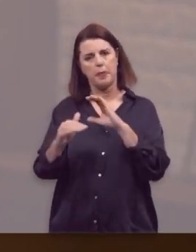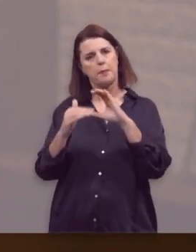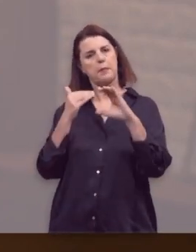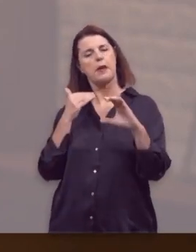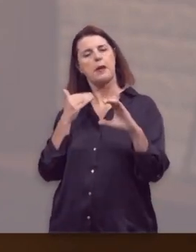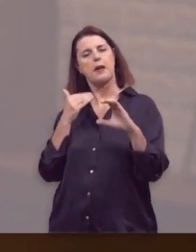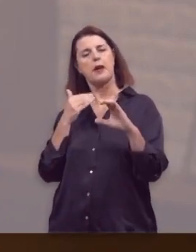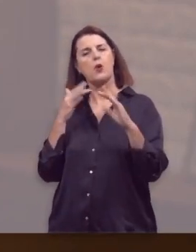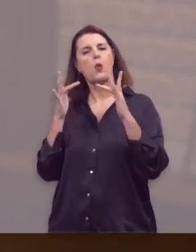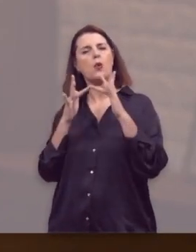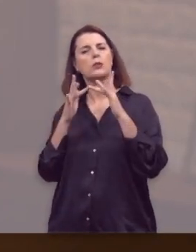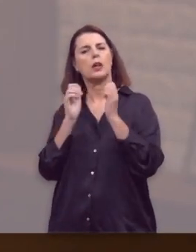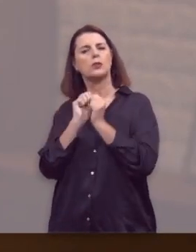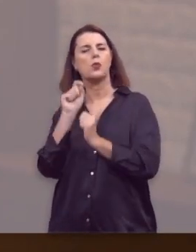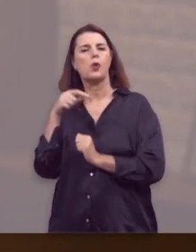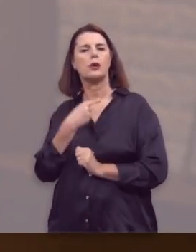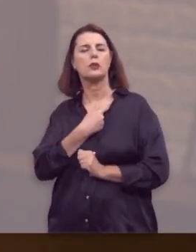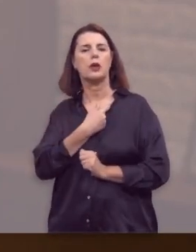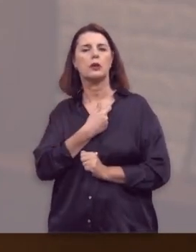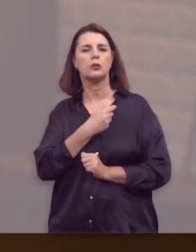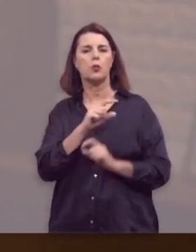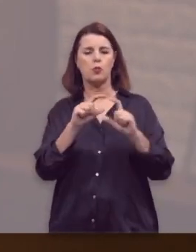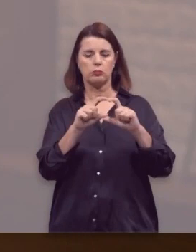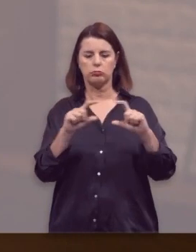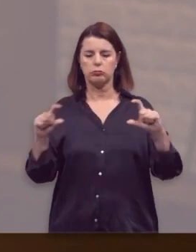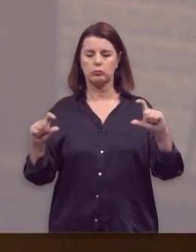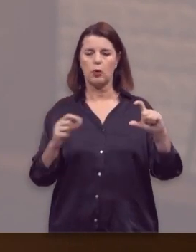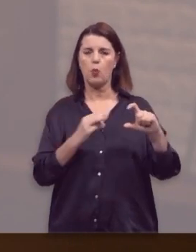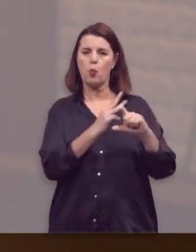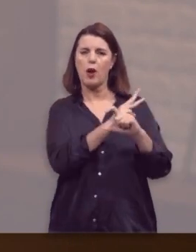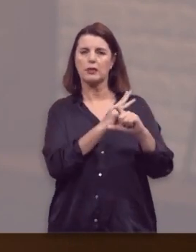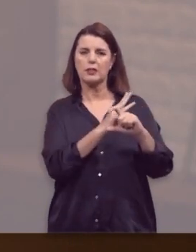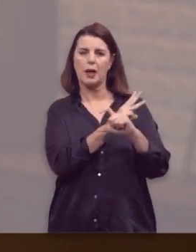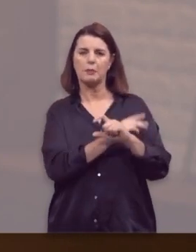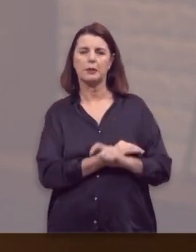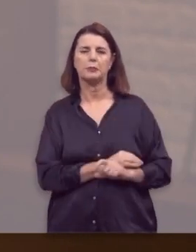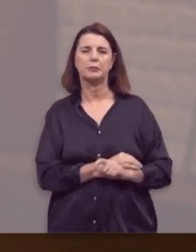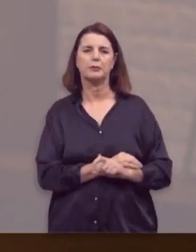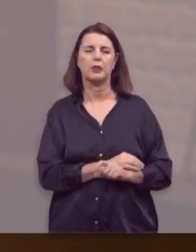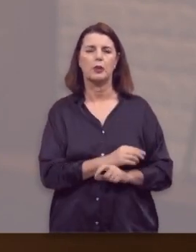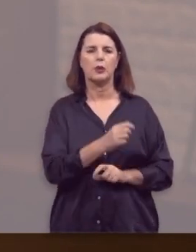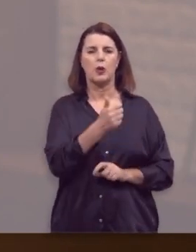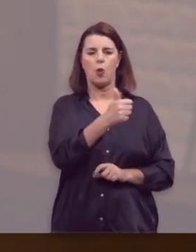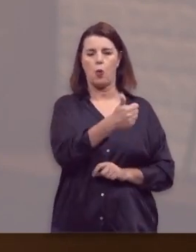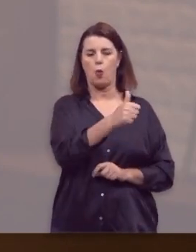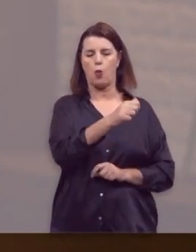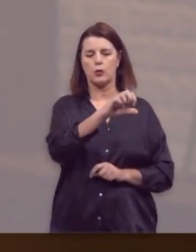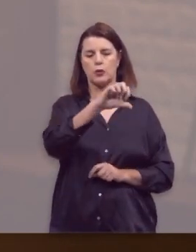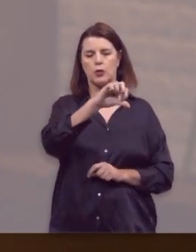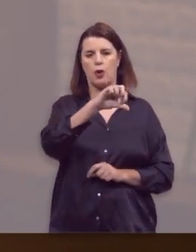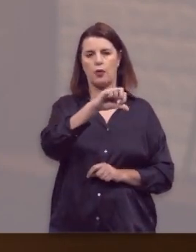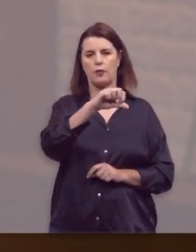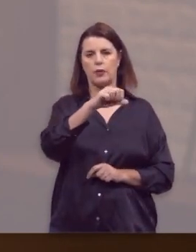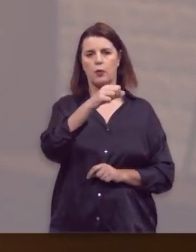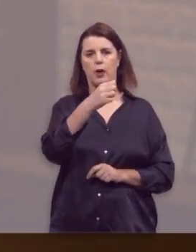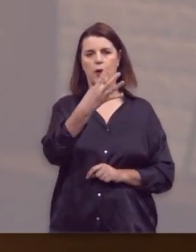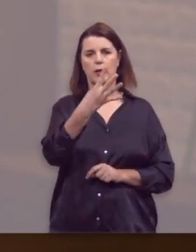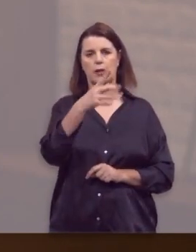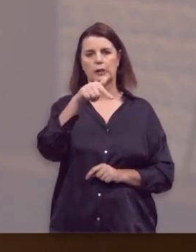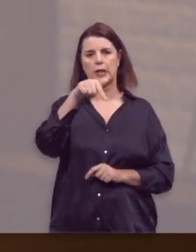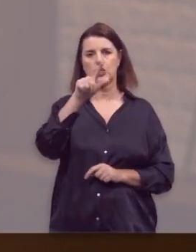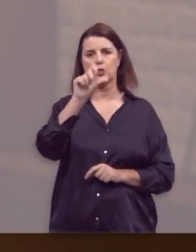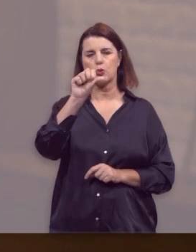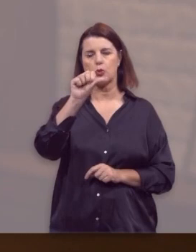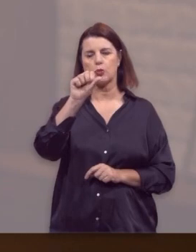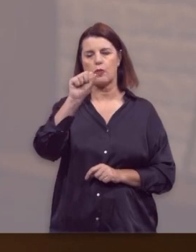Basta você entrar em contato conosco por meio do WhatsApp. Está aparecendo aqui o telefone, o código de área é o 11